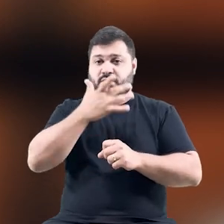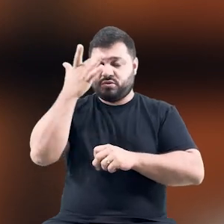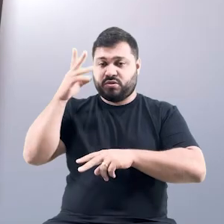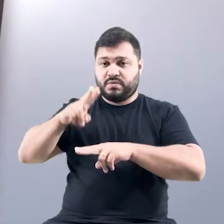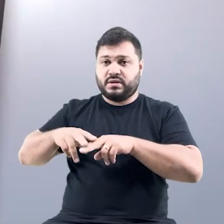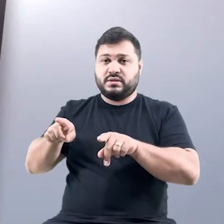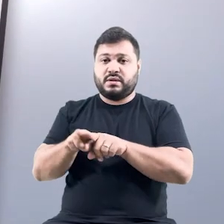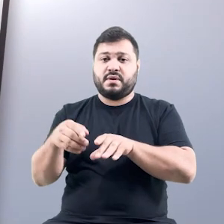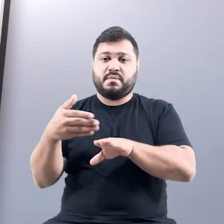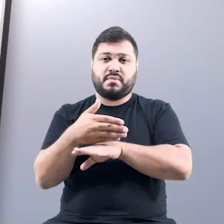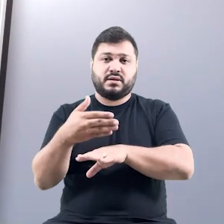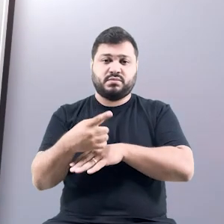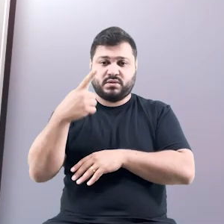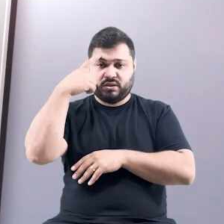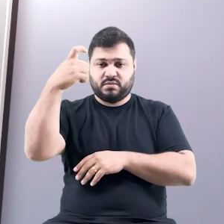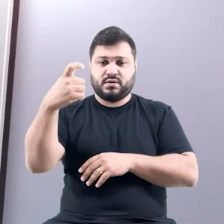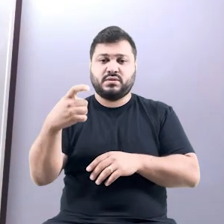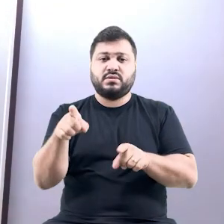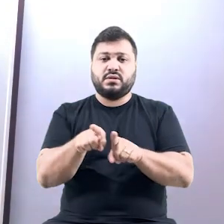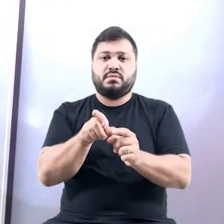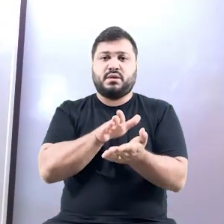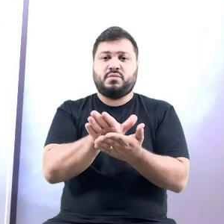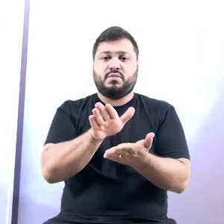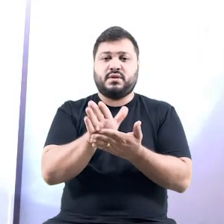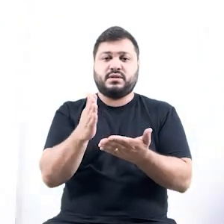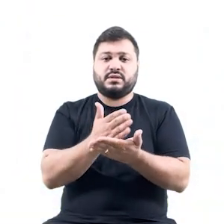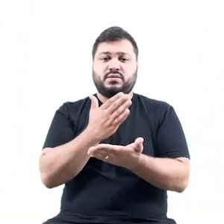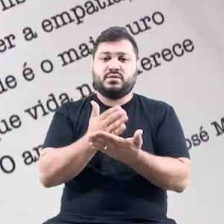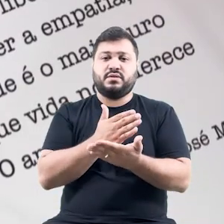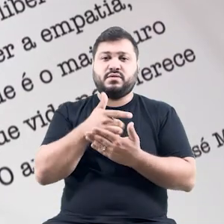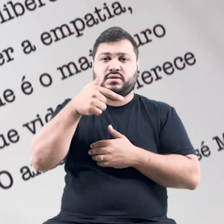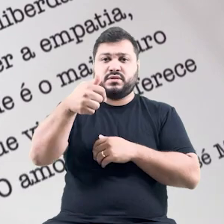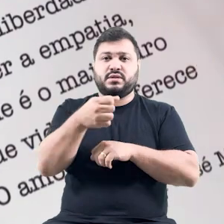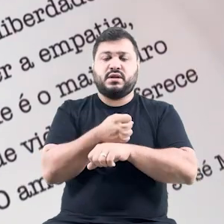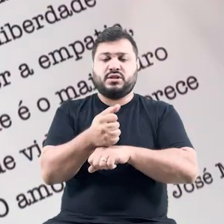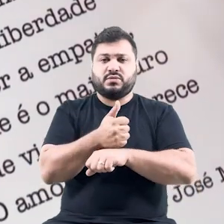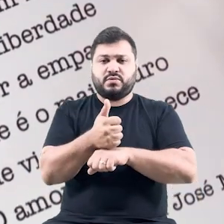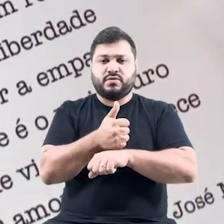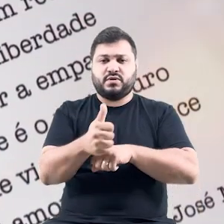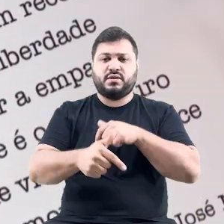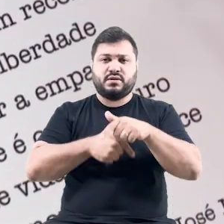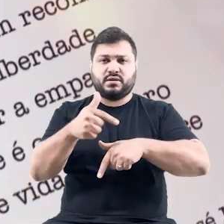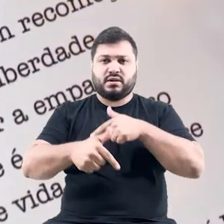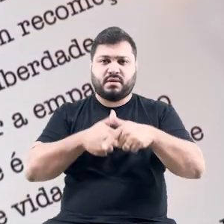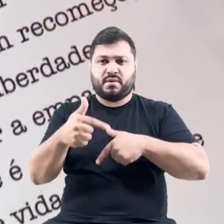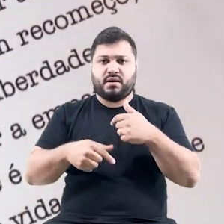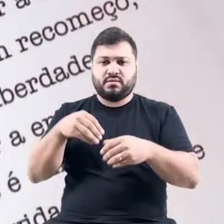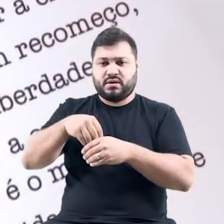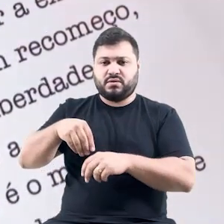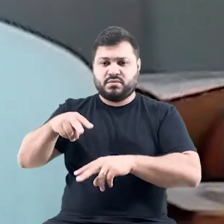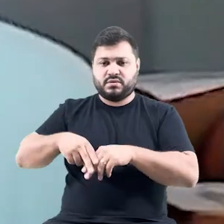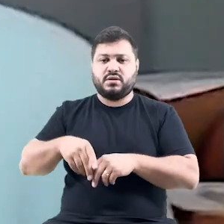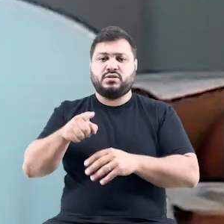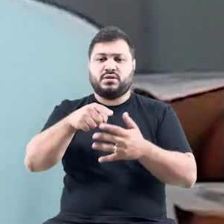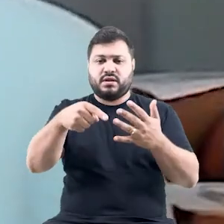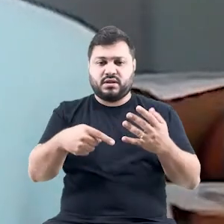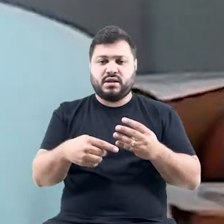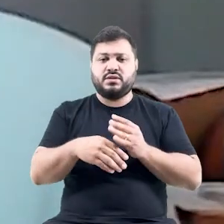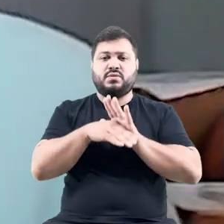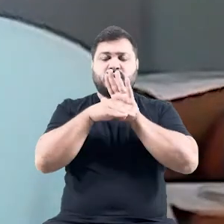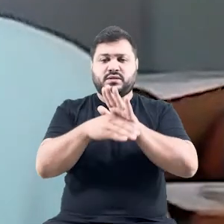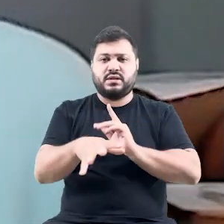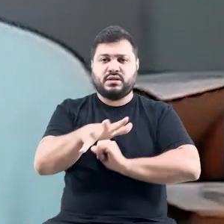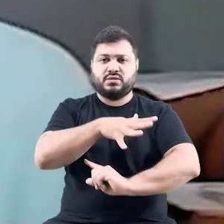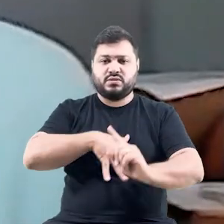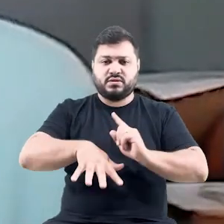presos, participaram da elaboração e publicação do livro 7 profissionais que atuam no presídio, entre eles